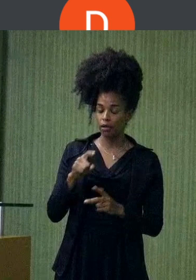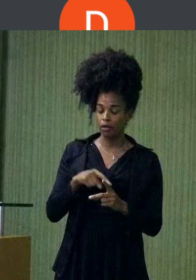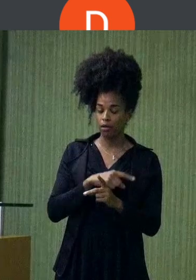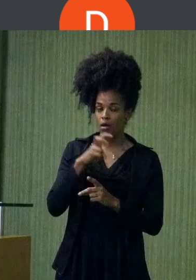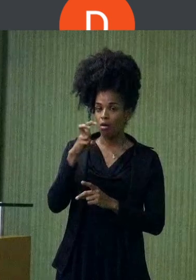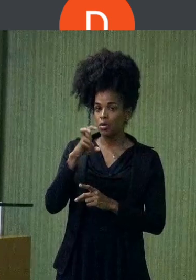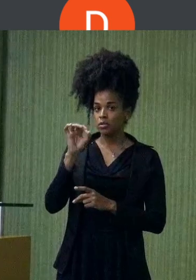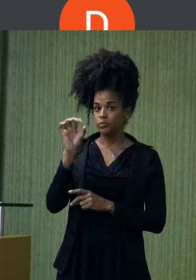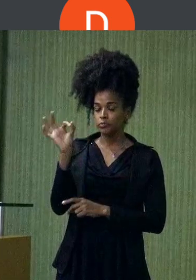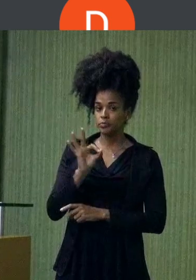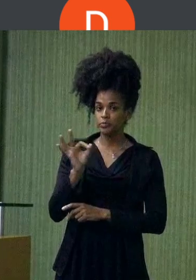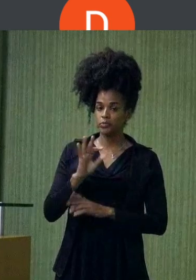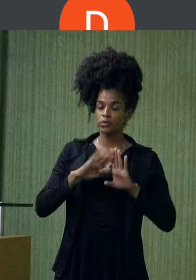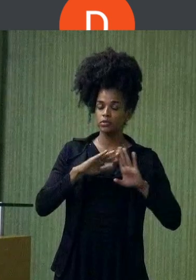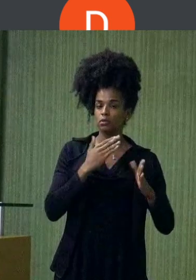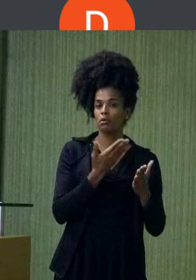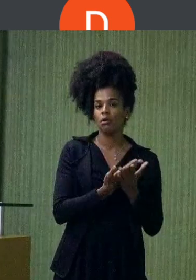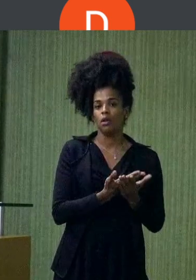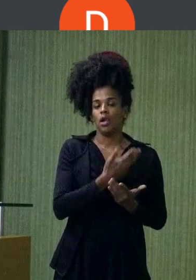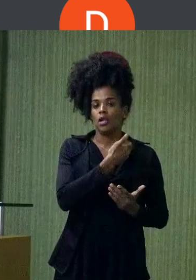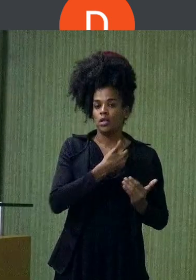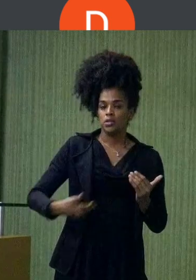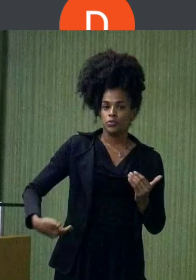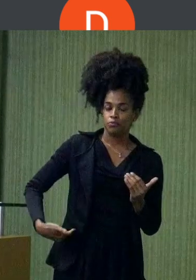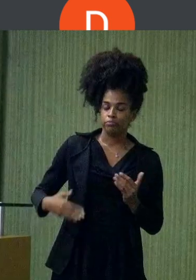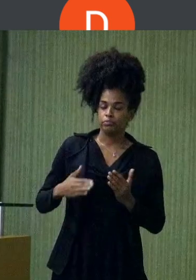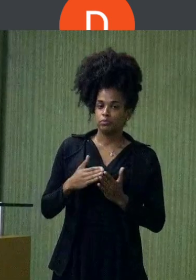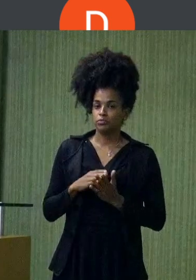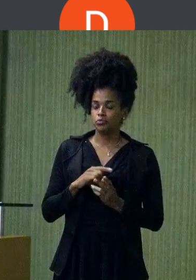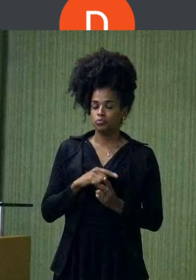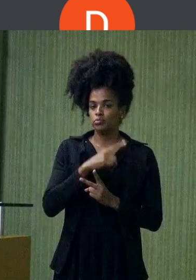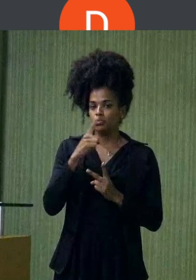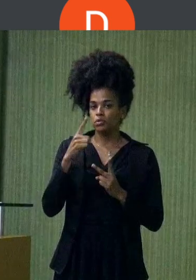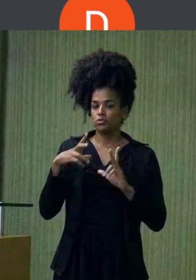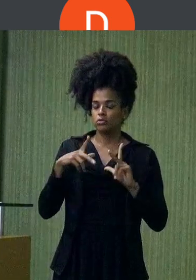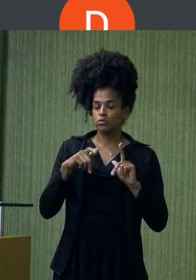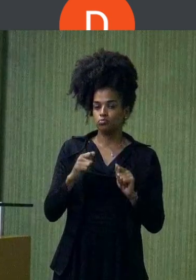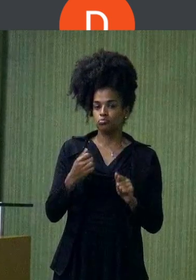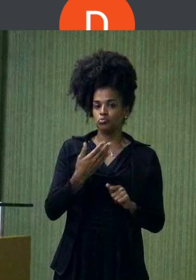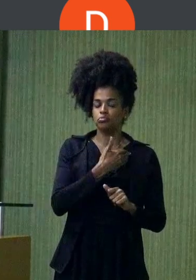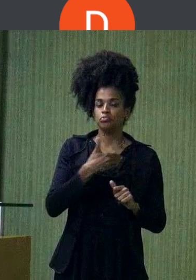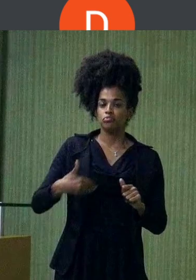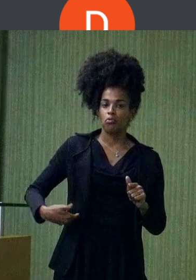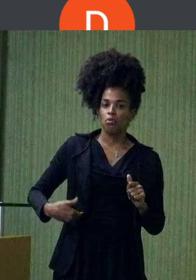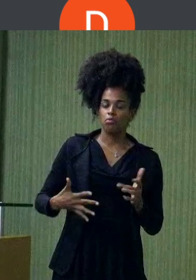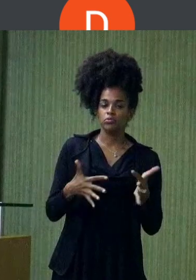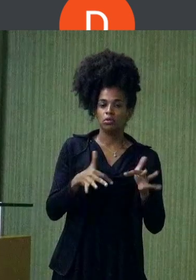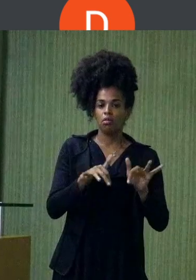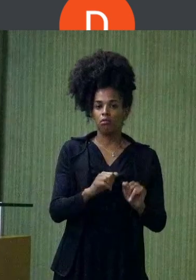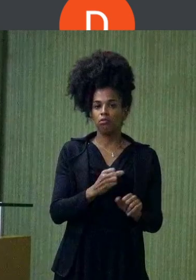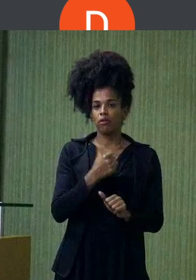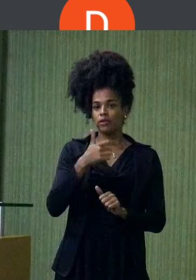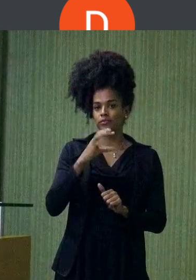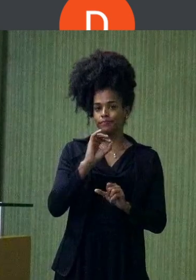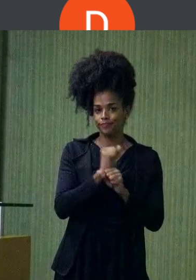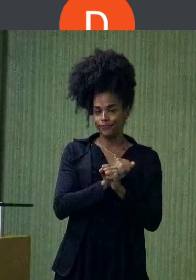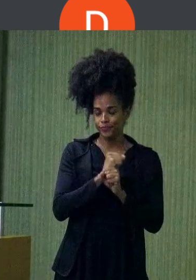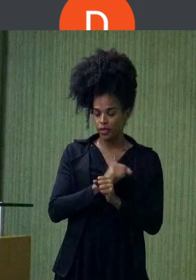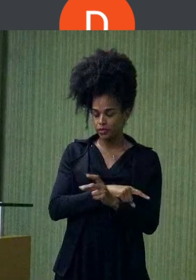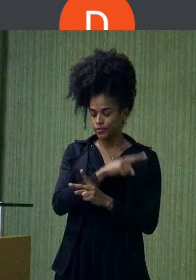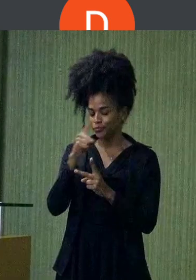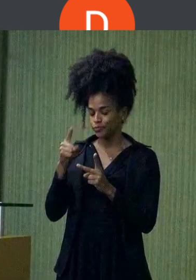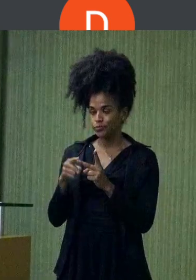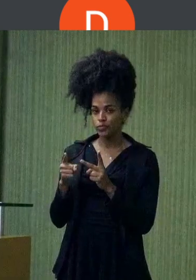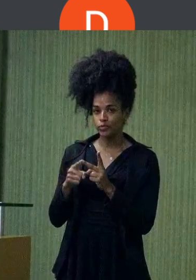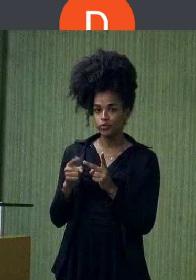das escolas públicas até o 5º ano do plano e a todas as escolas públicas até o final do decenio né E alcançar